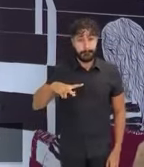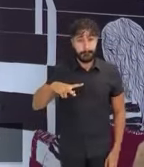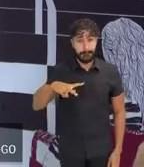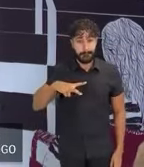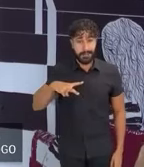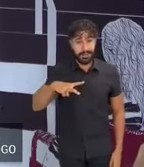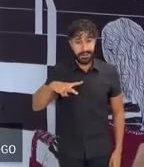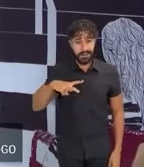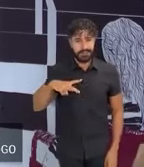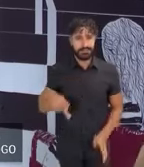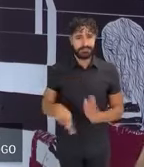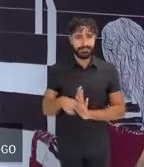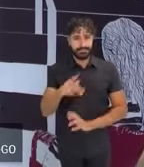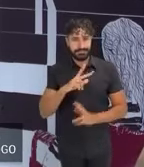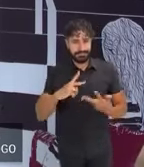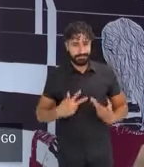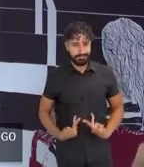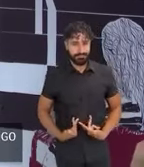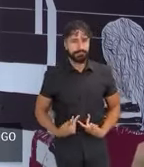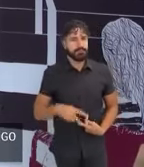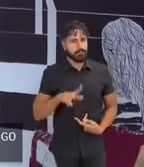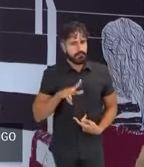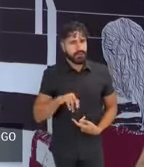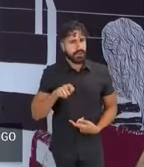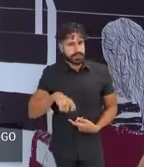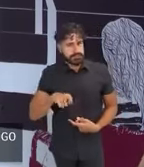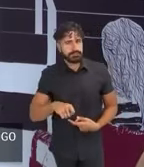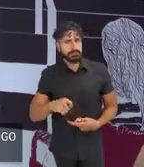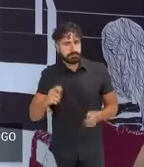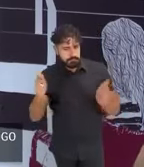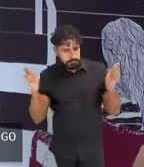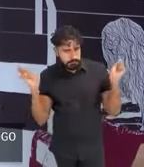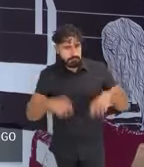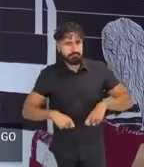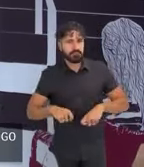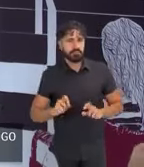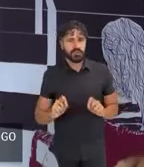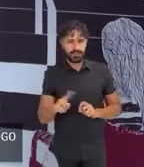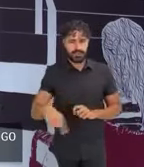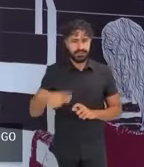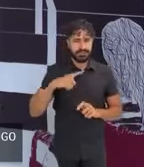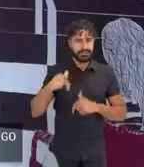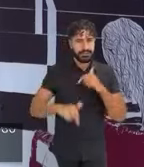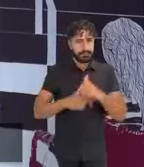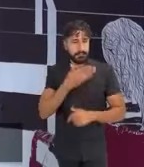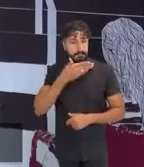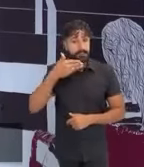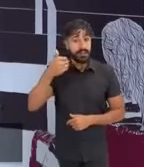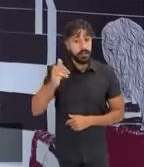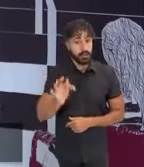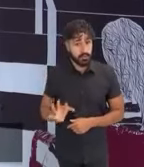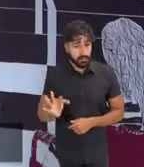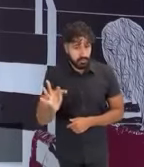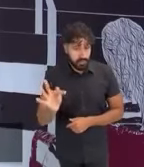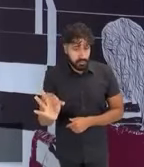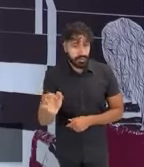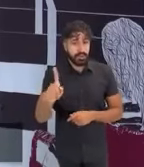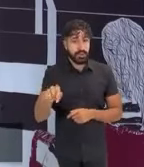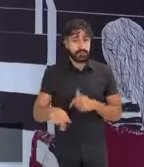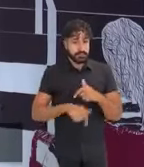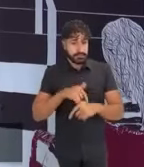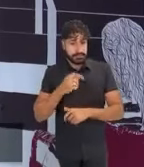jogo. E vai, sim, dar condição que eles tenham um emprego melhor no futuro. Que o estágio vai